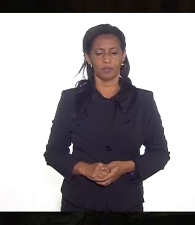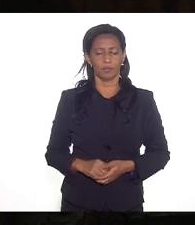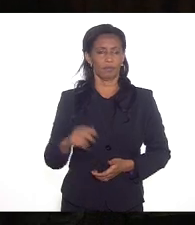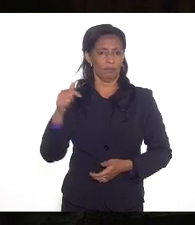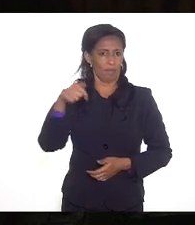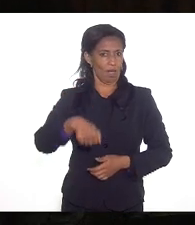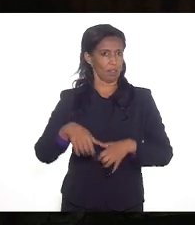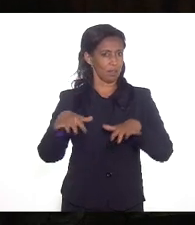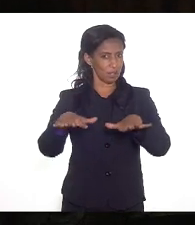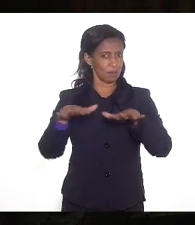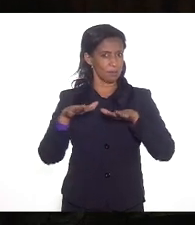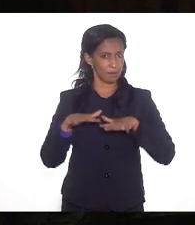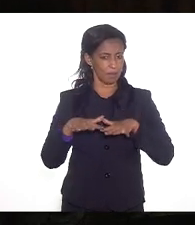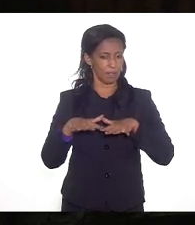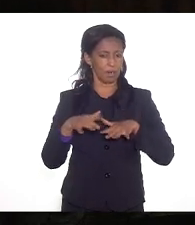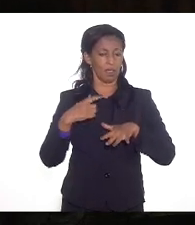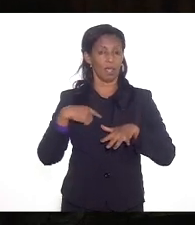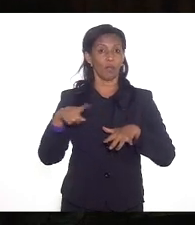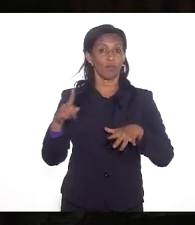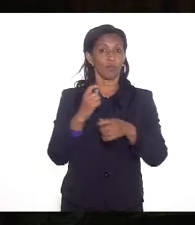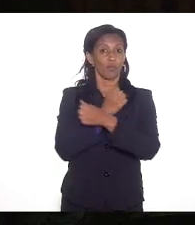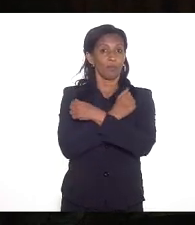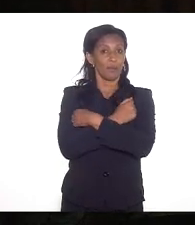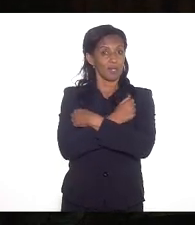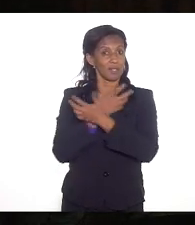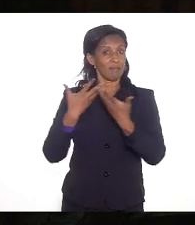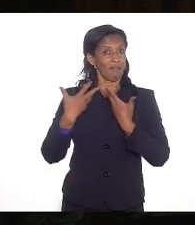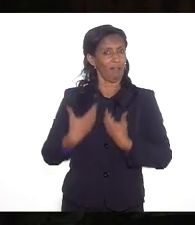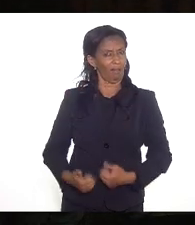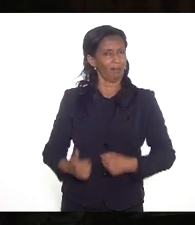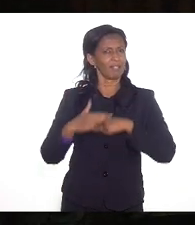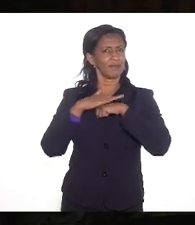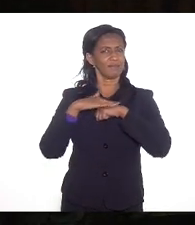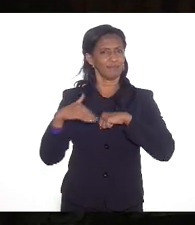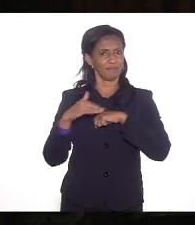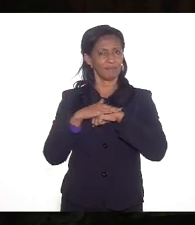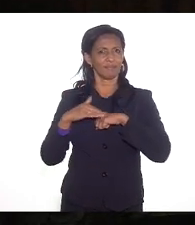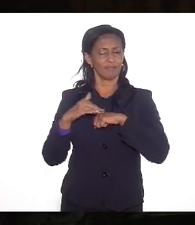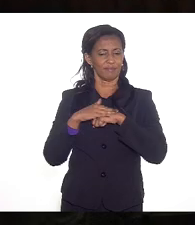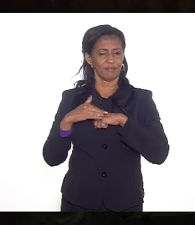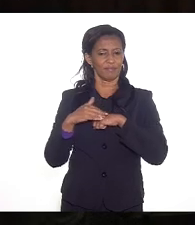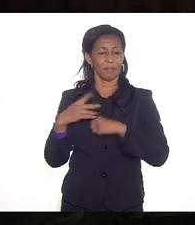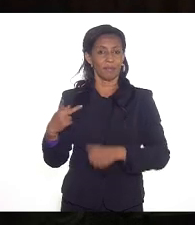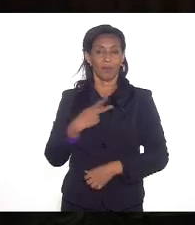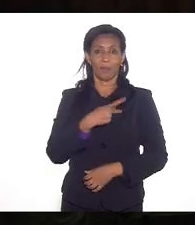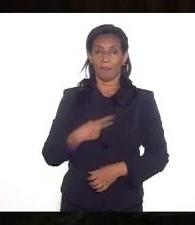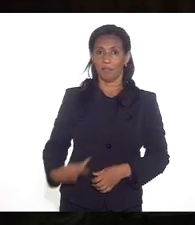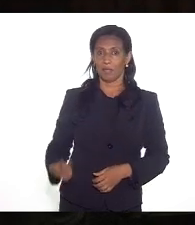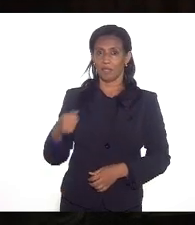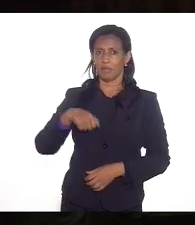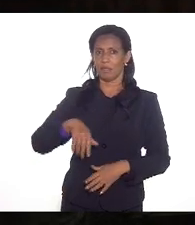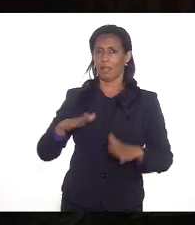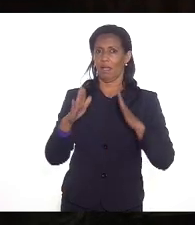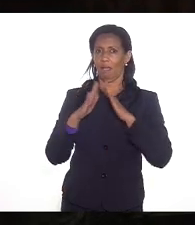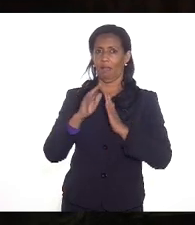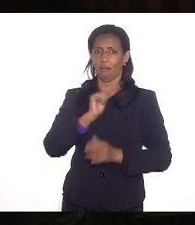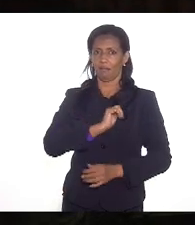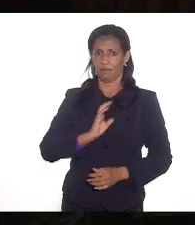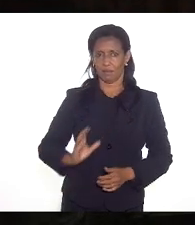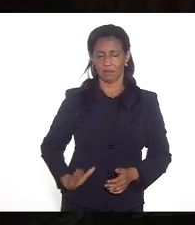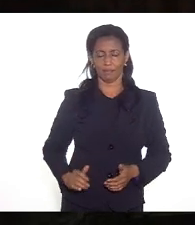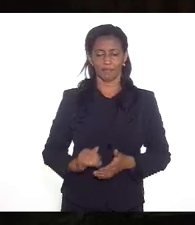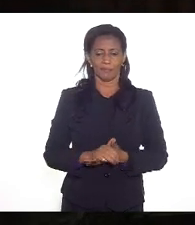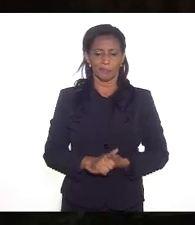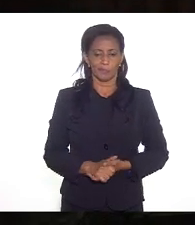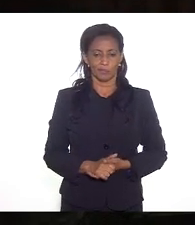e aqui nesse trabalho eu fui abraçada e recebida com muito carinho pelo presidente desta casa Deputado André